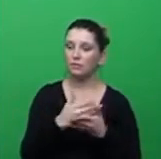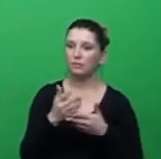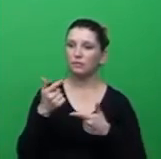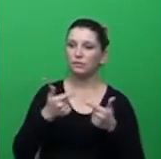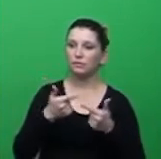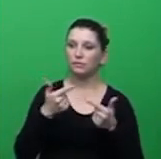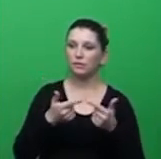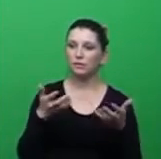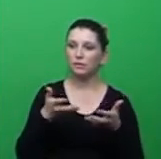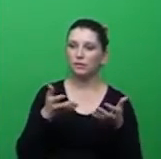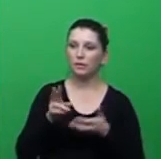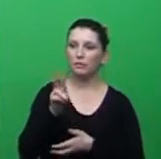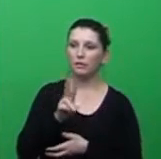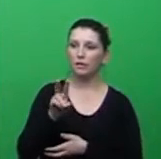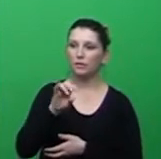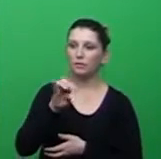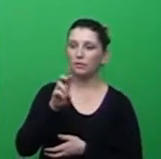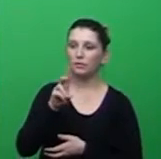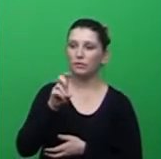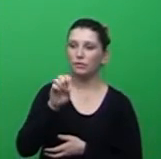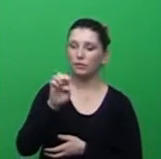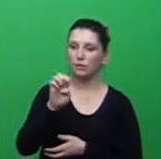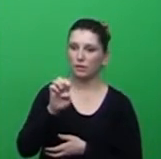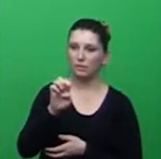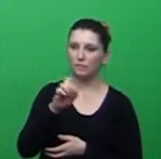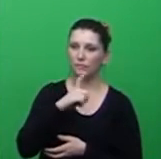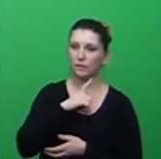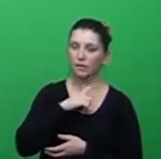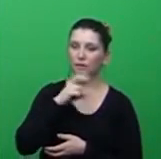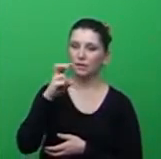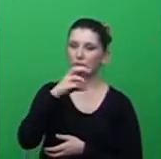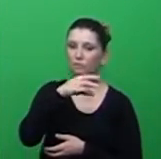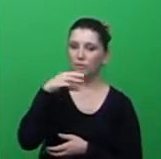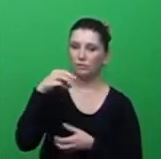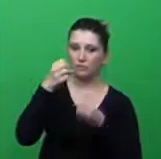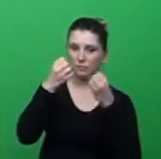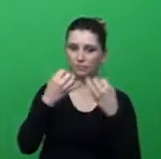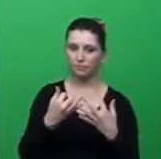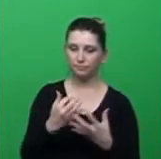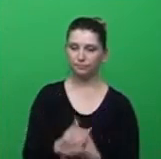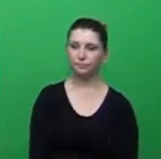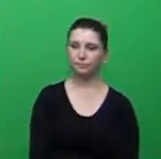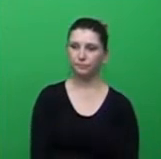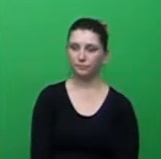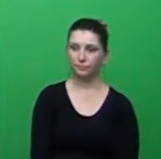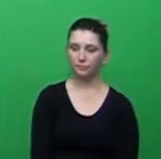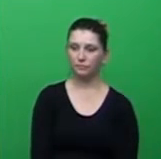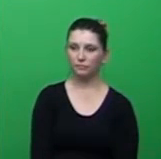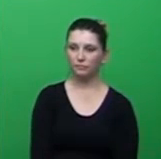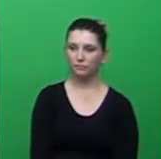discussão. Com a palavra, o vereador José Carlos Melo. Vossa Excelência dispõe de 5 minutos.